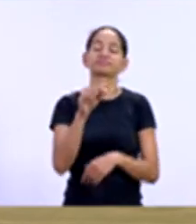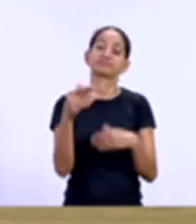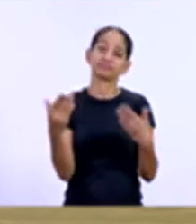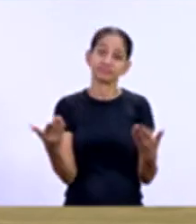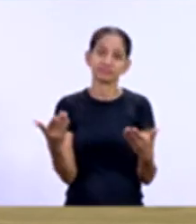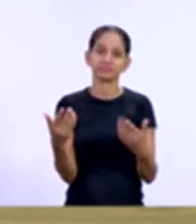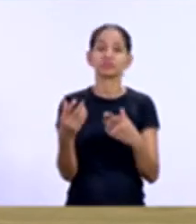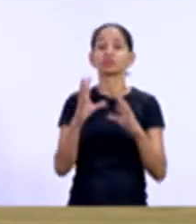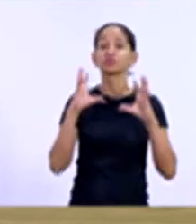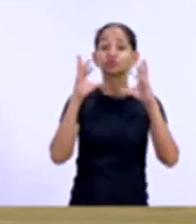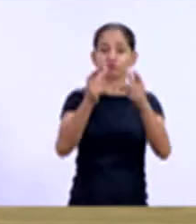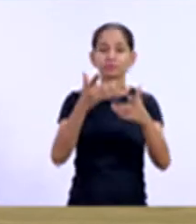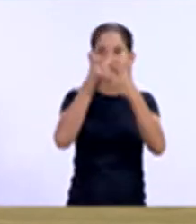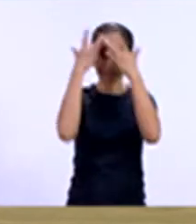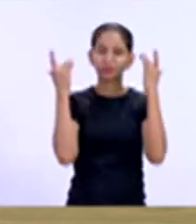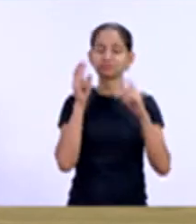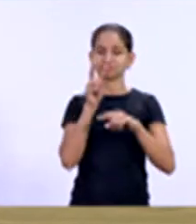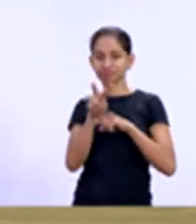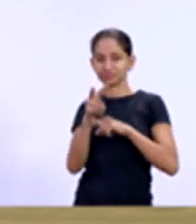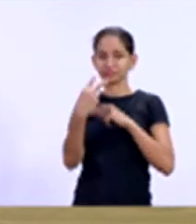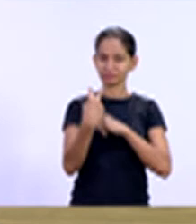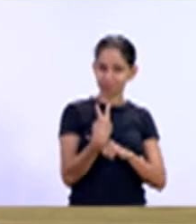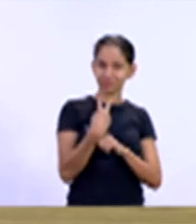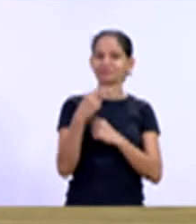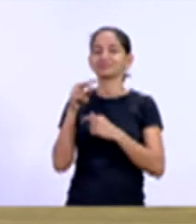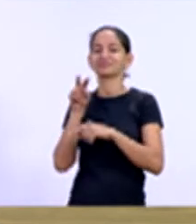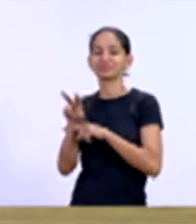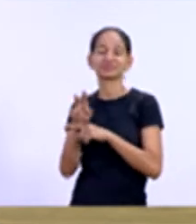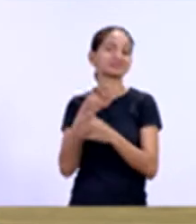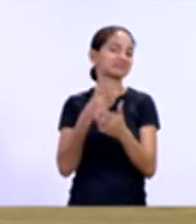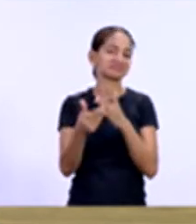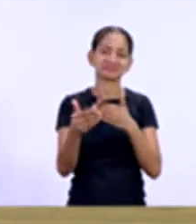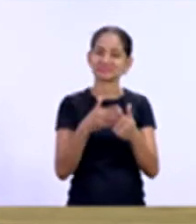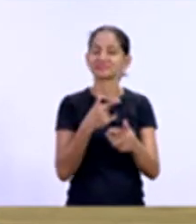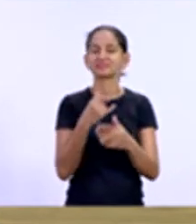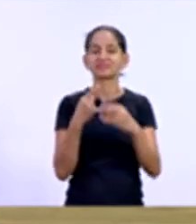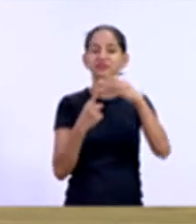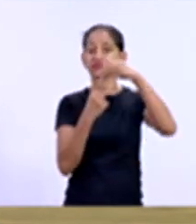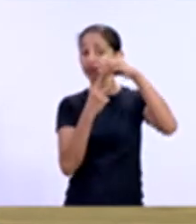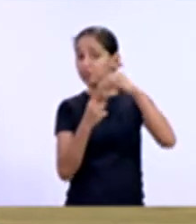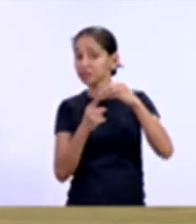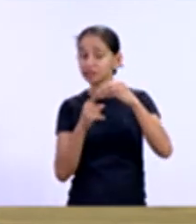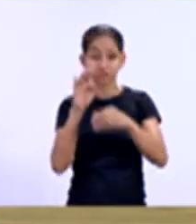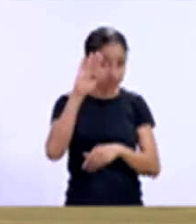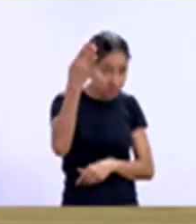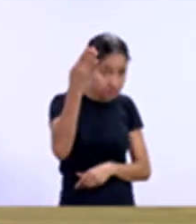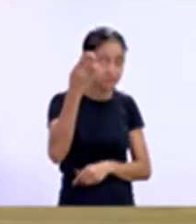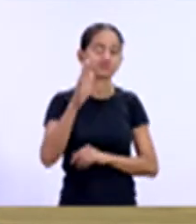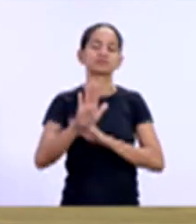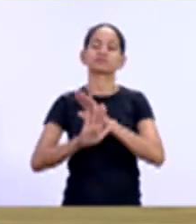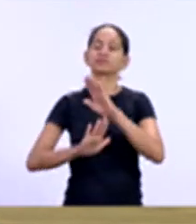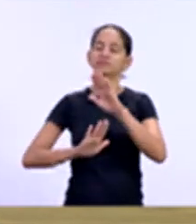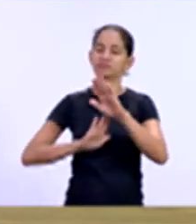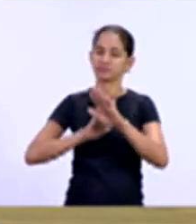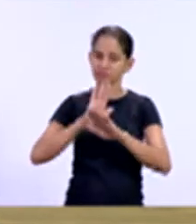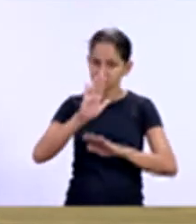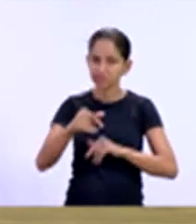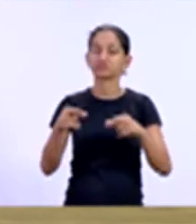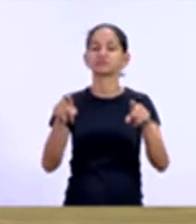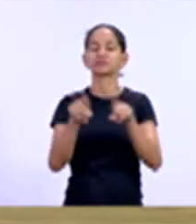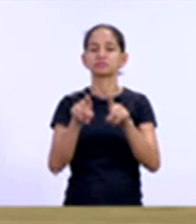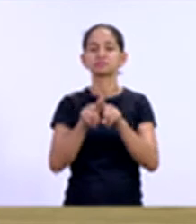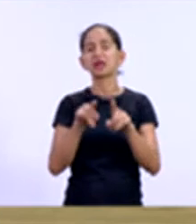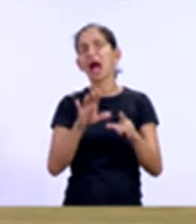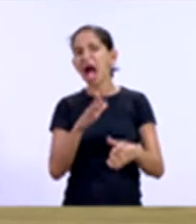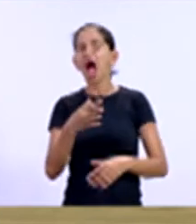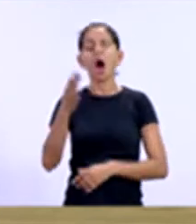mundo é vigiado, né? E qualquer informação falsa que você levante, qualquer